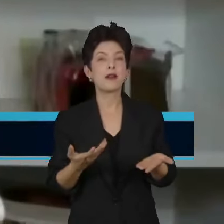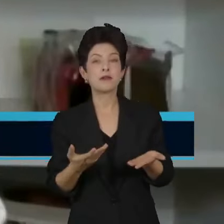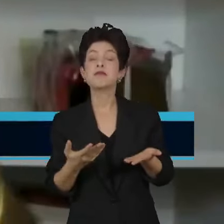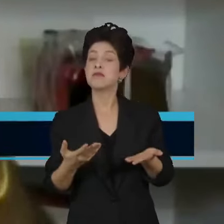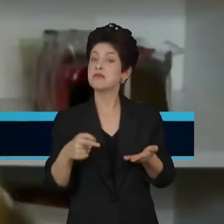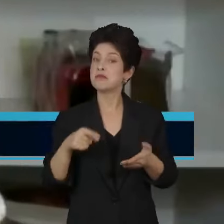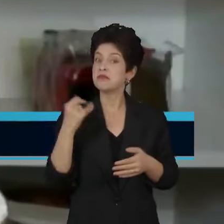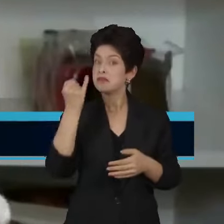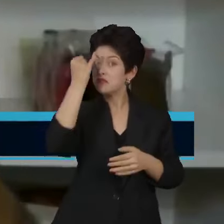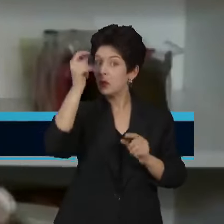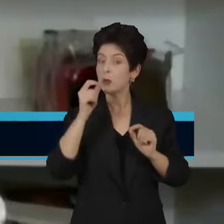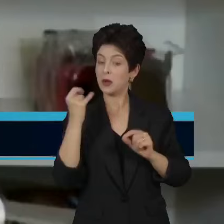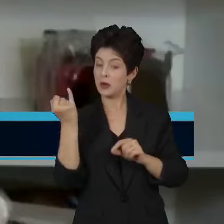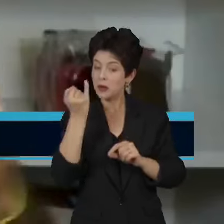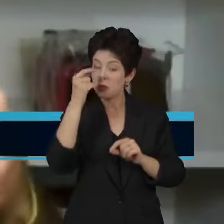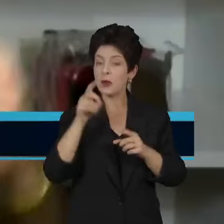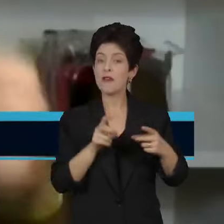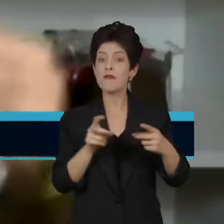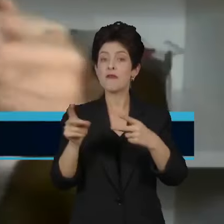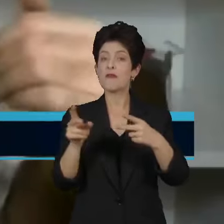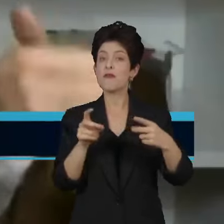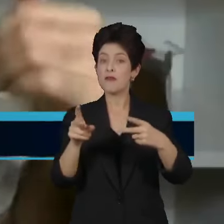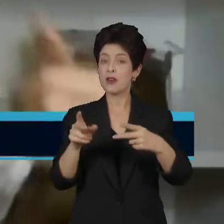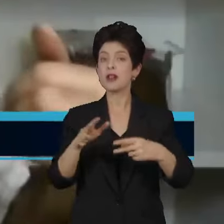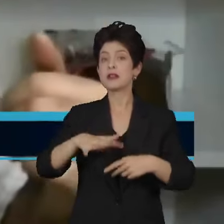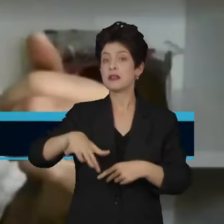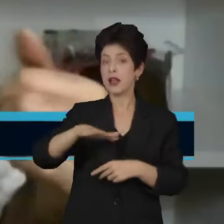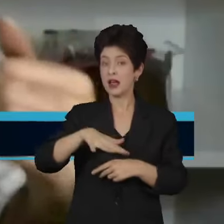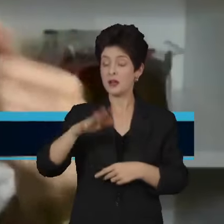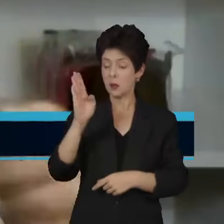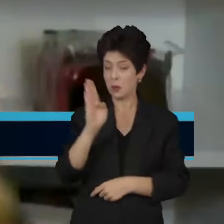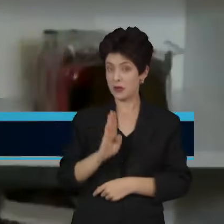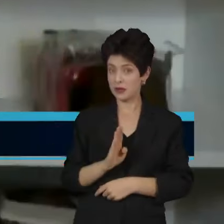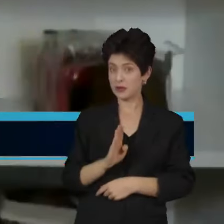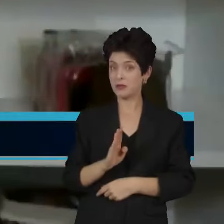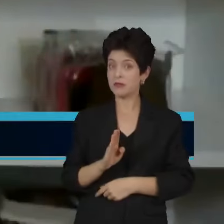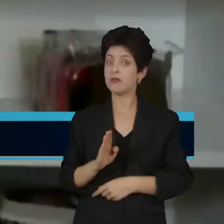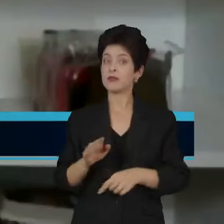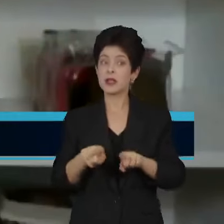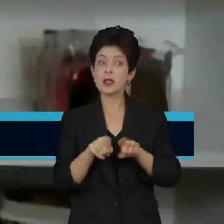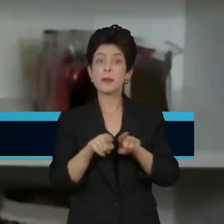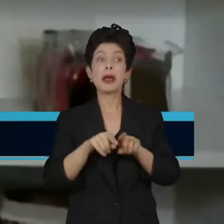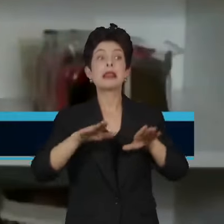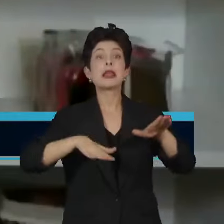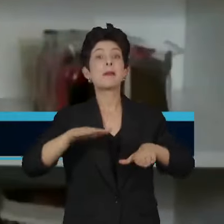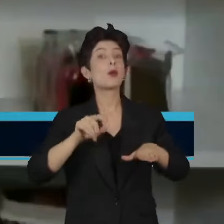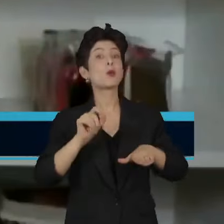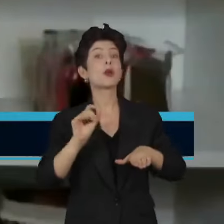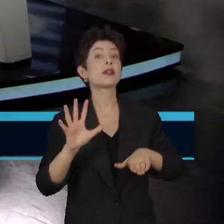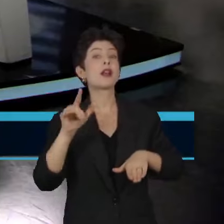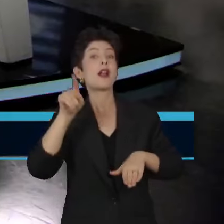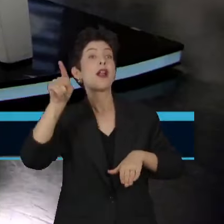parte importante da relevância das vendas do agronegócio no Brasil vai depender do que está acontecendo agora lá na União Europeia.